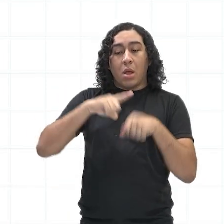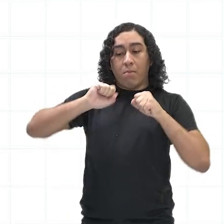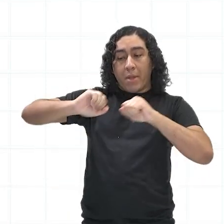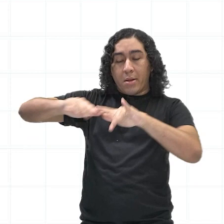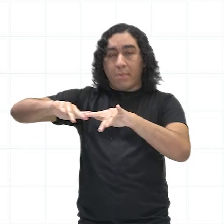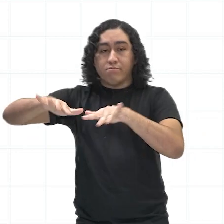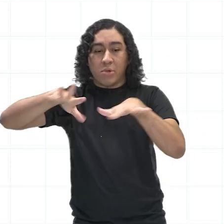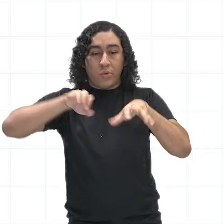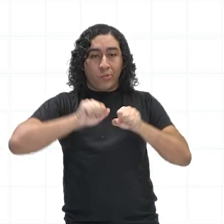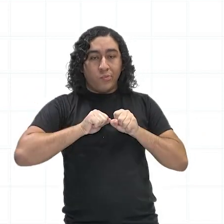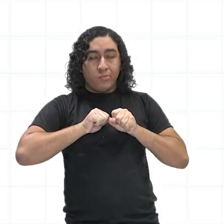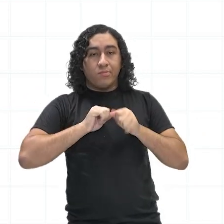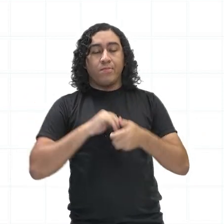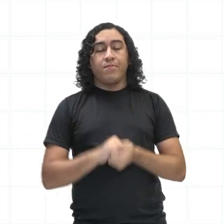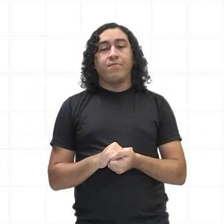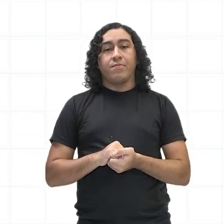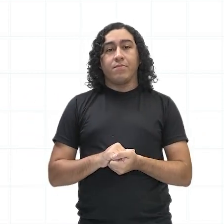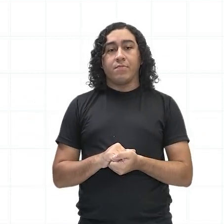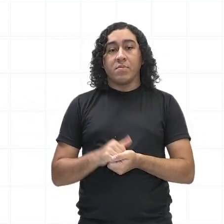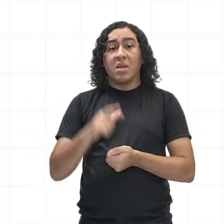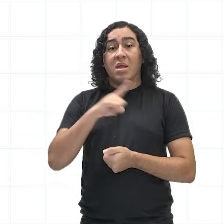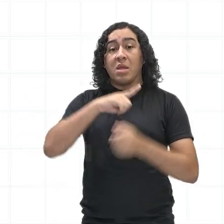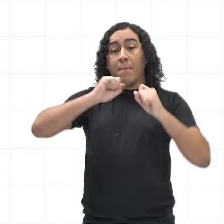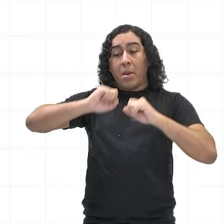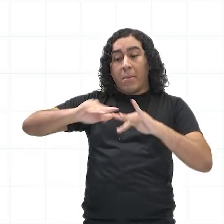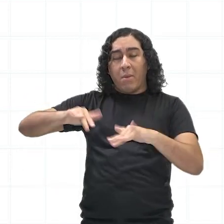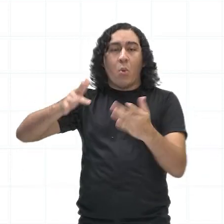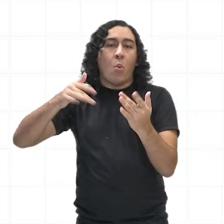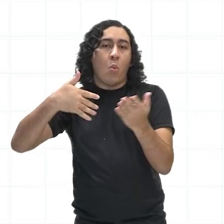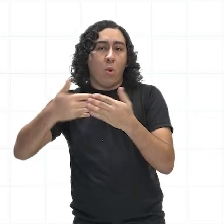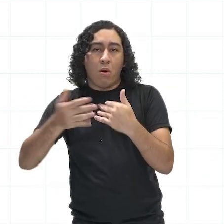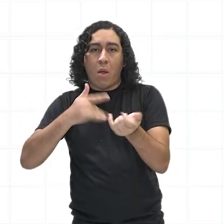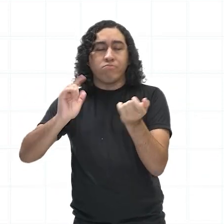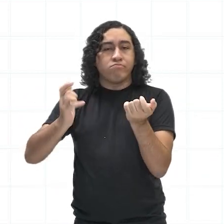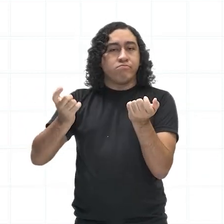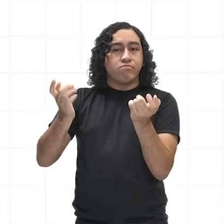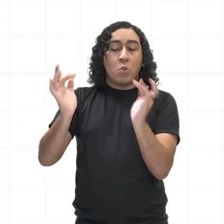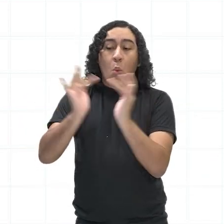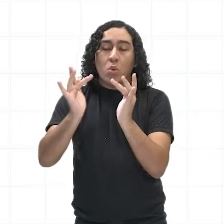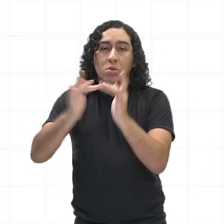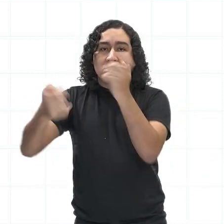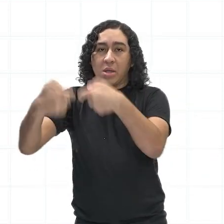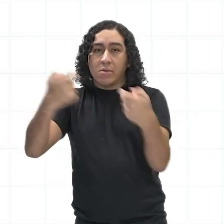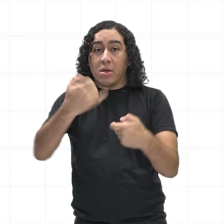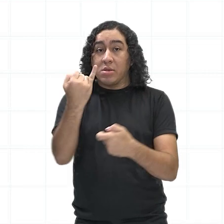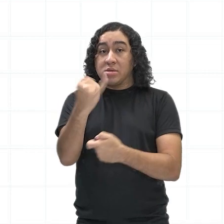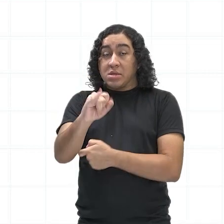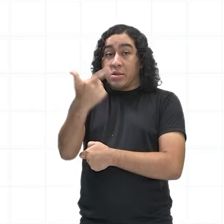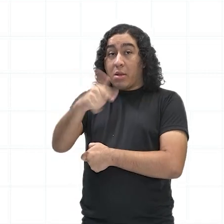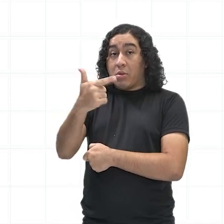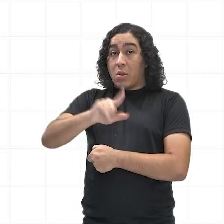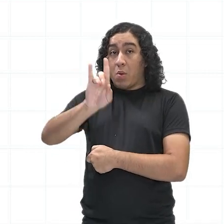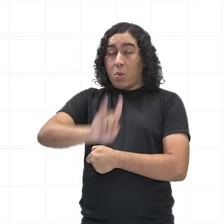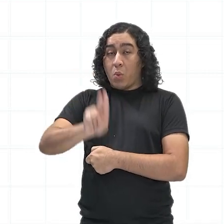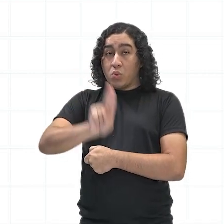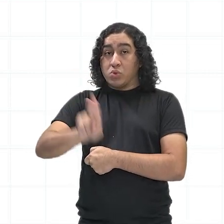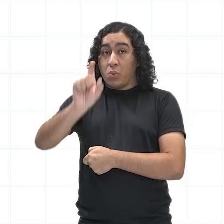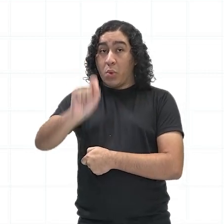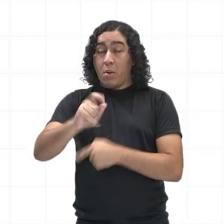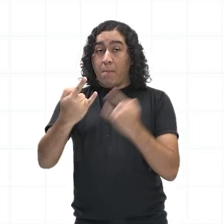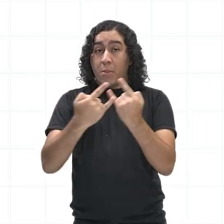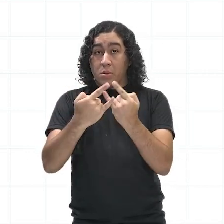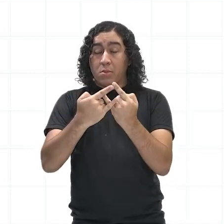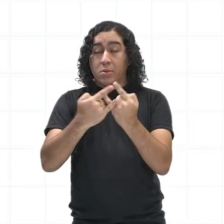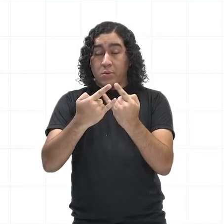gonorreia. A gonorreia ela é transmitida em qualquer contato sexual desprotegido, né, sem o uso ali do